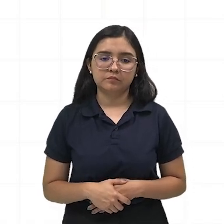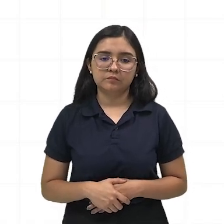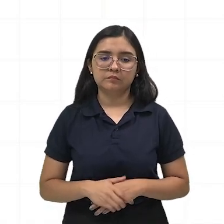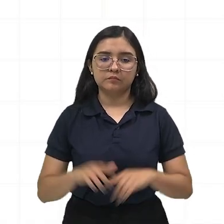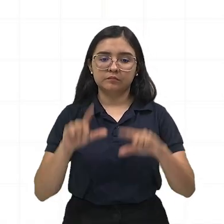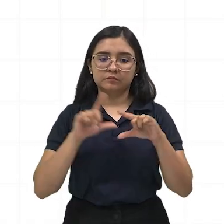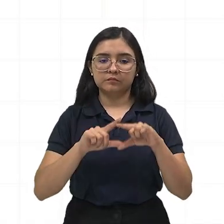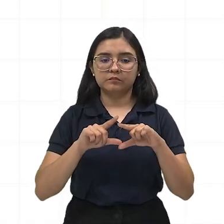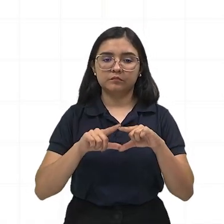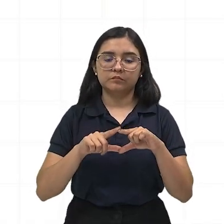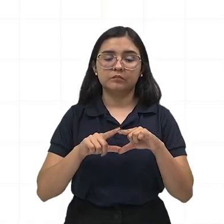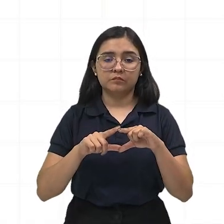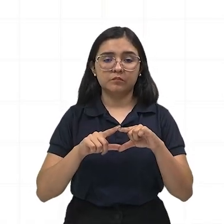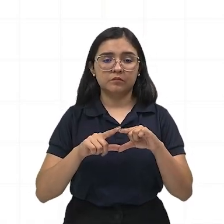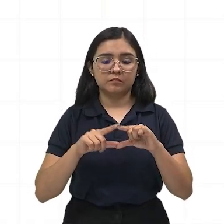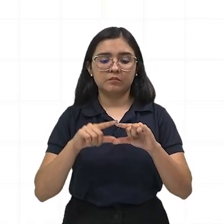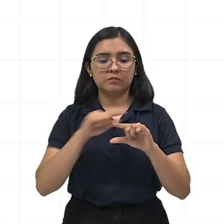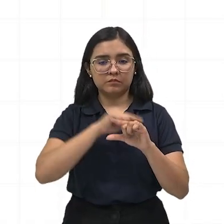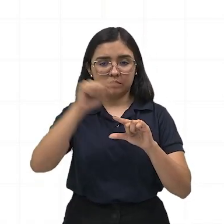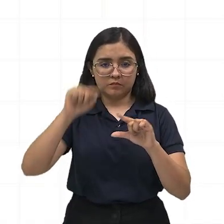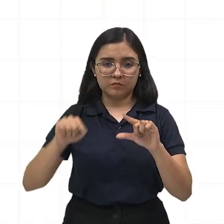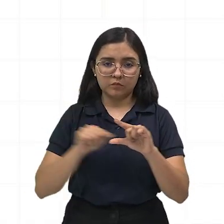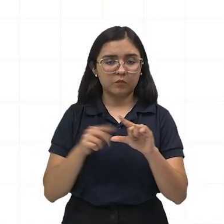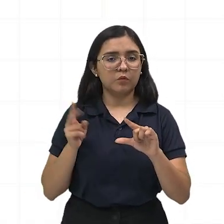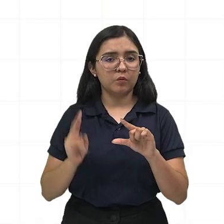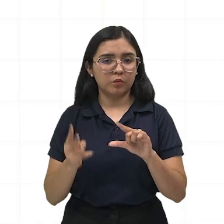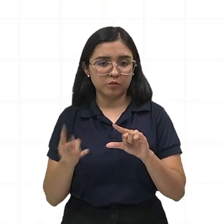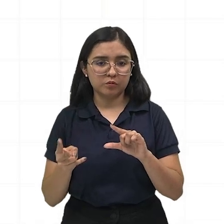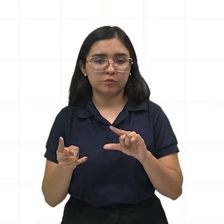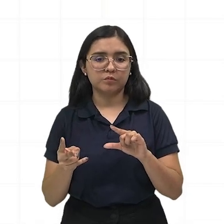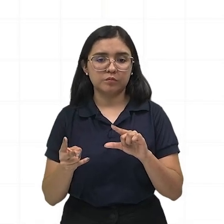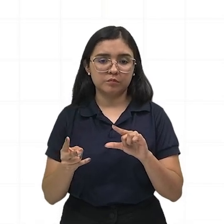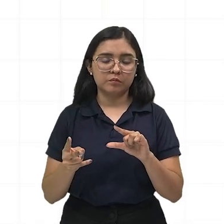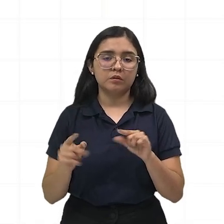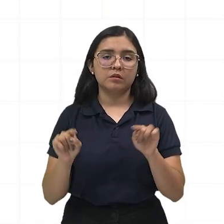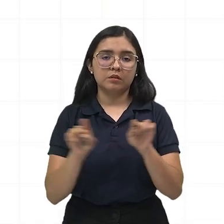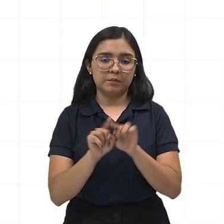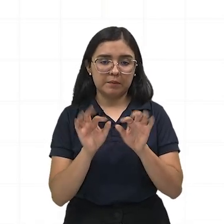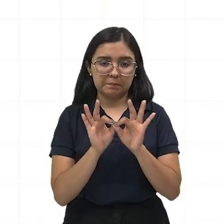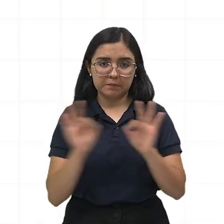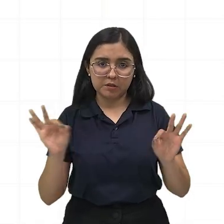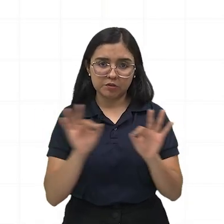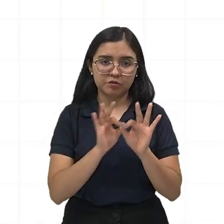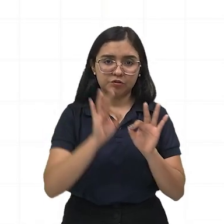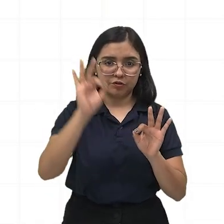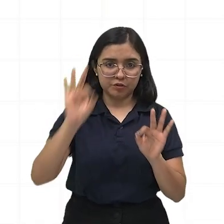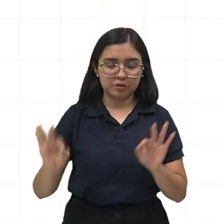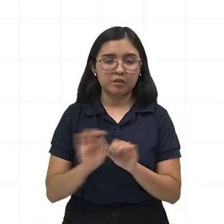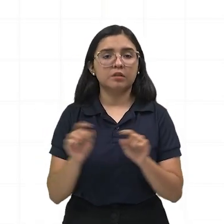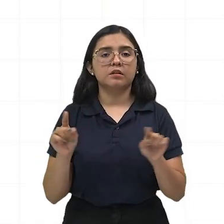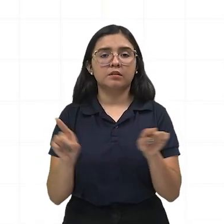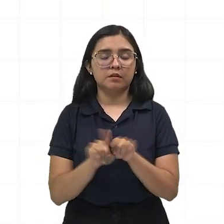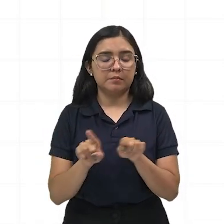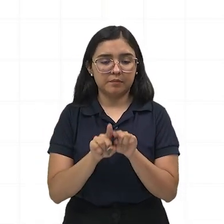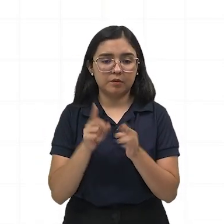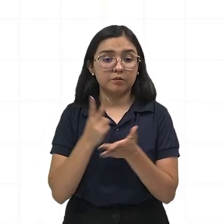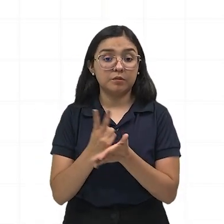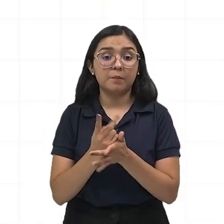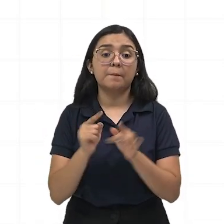ele manteve a mesma forma, tá, as mesmas medidas também, né, mas